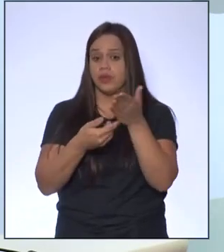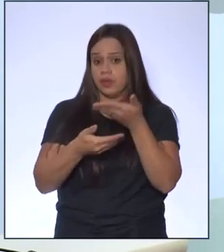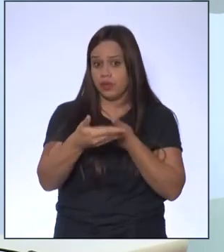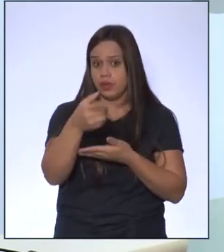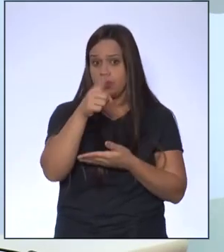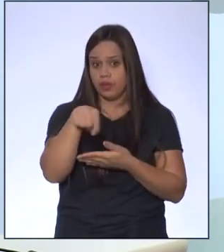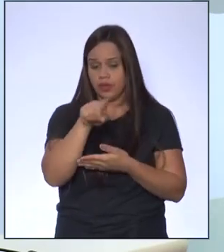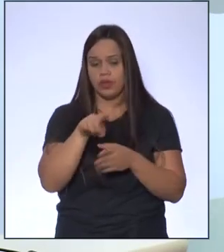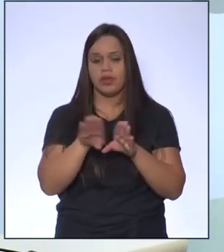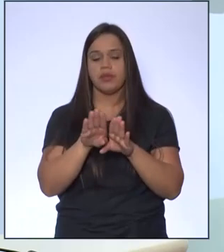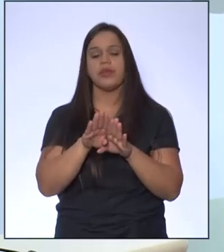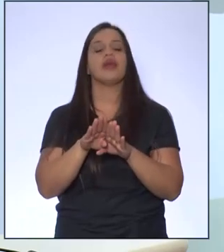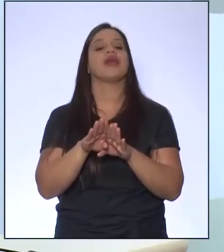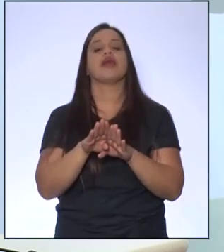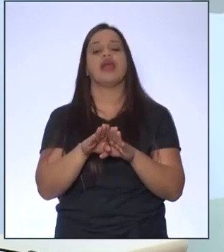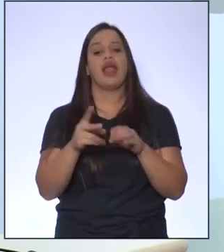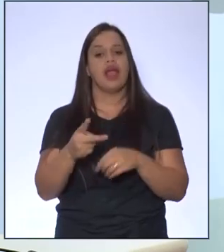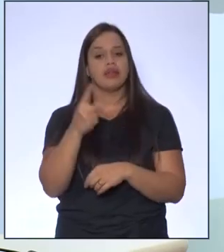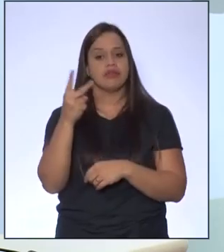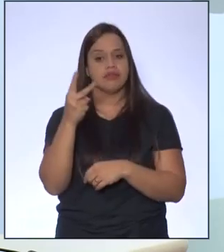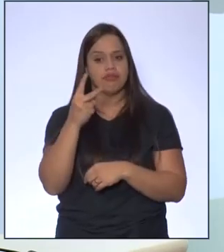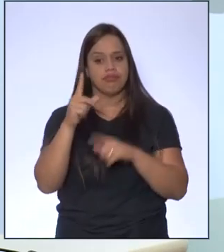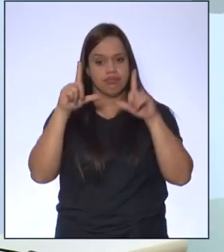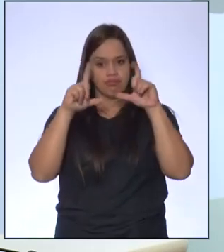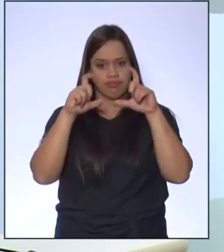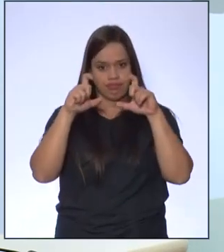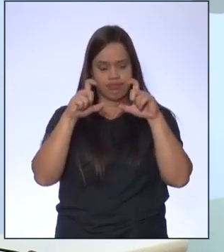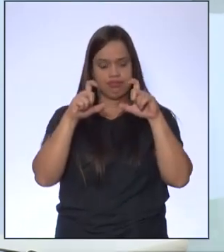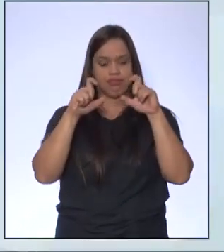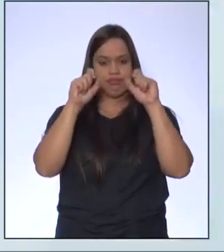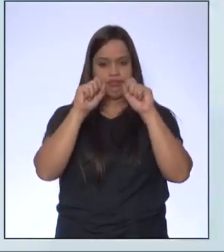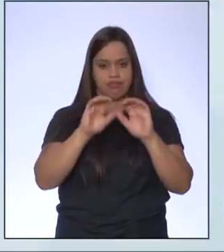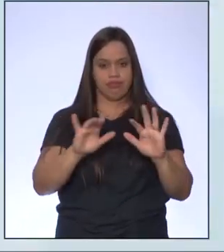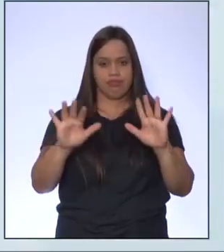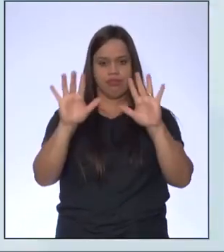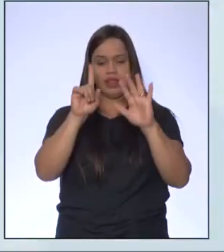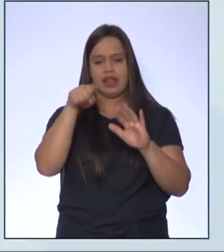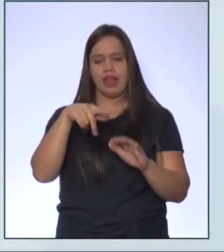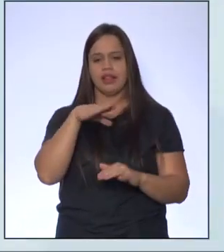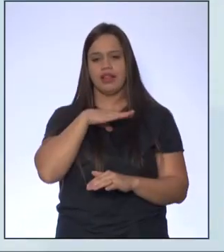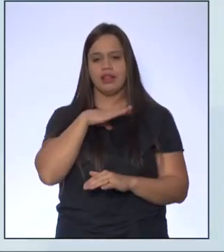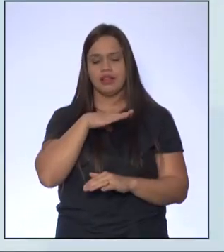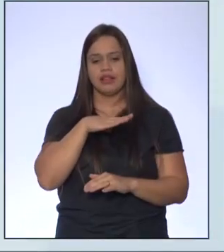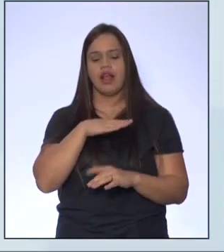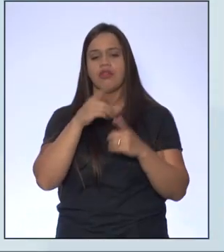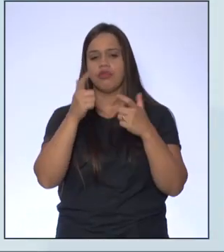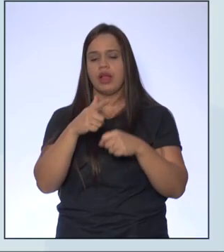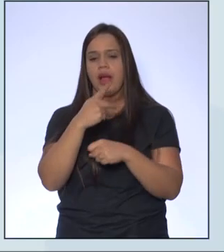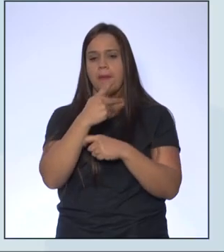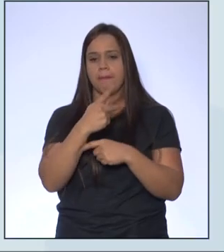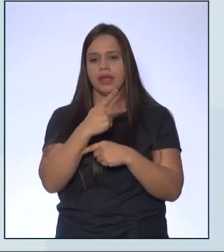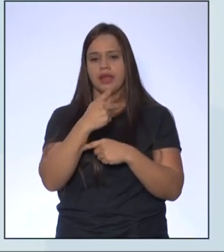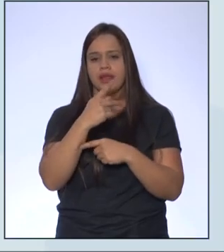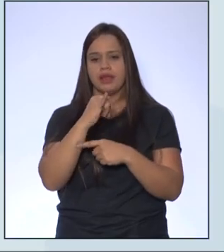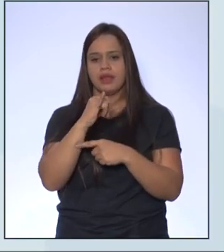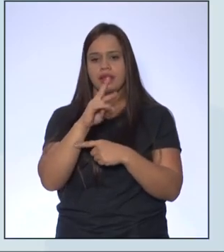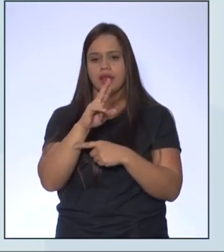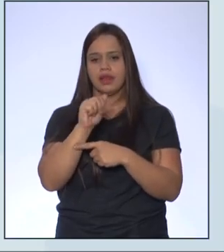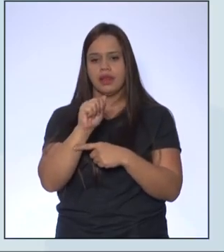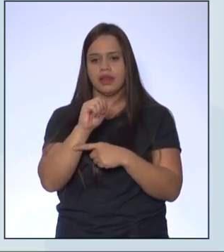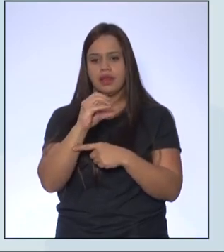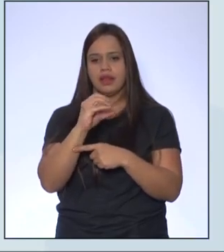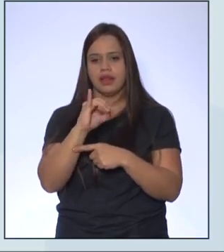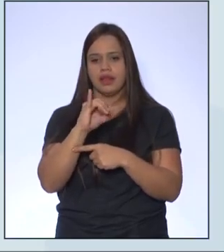vai ficar na tela também por alguns instantes, que é da cidade de Piracicaba, no interior de São